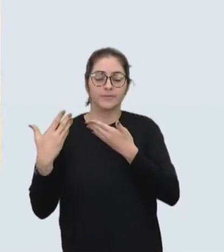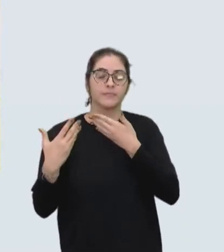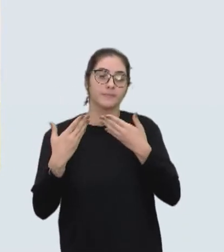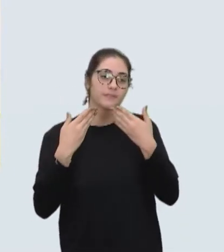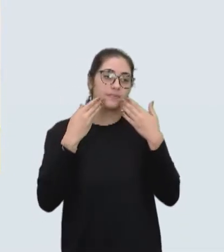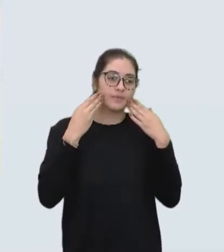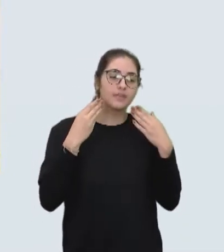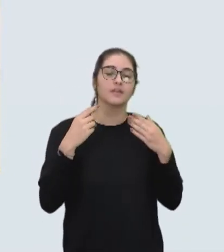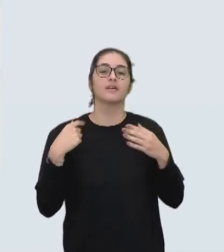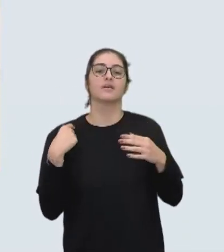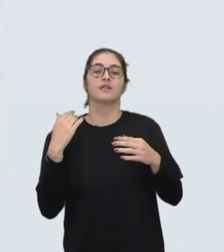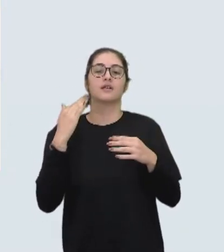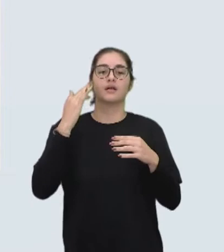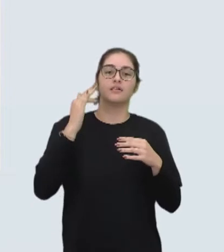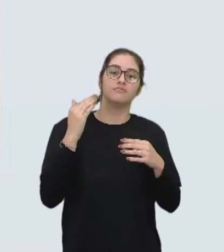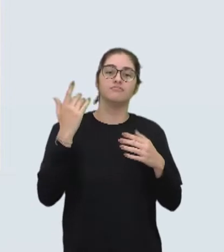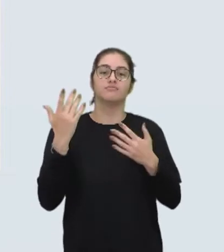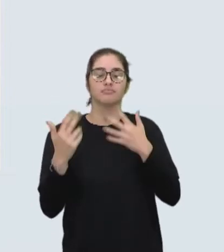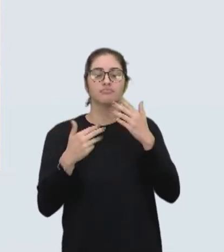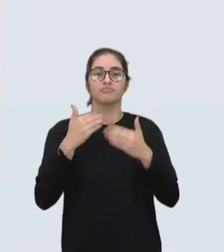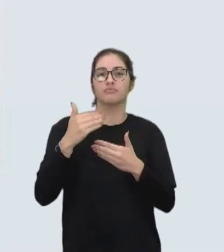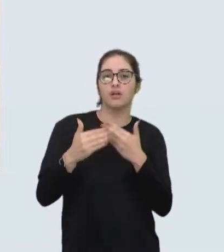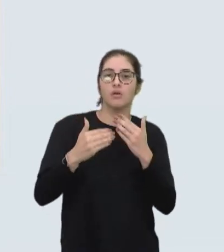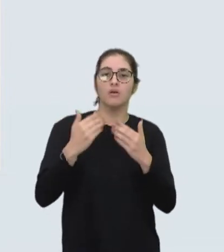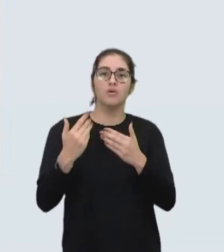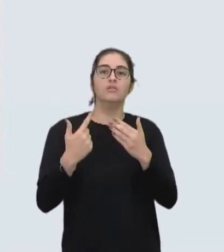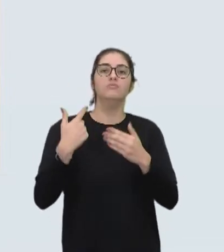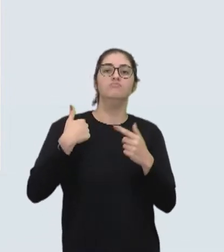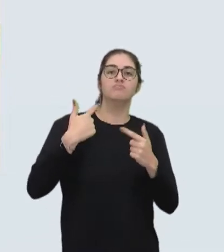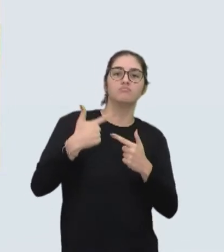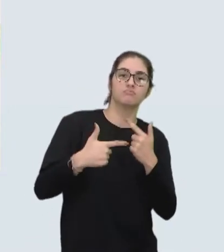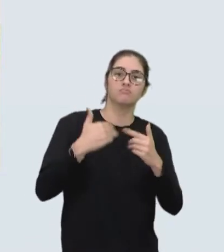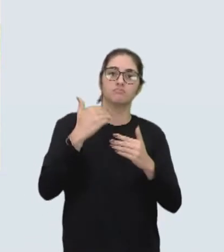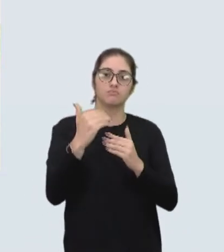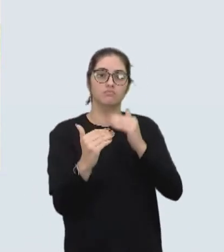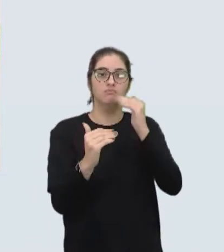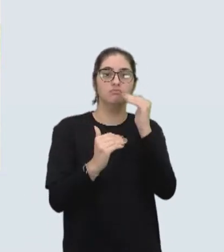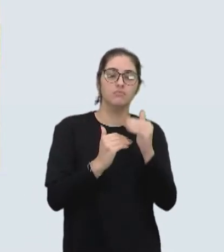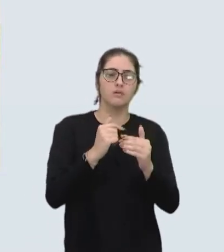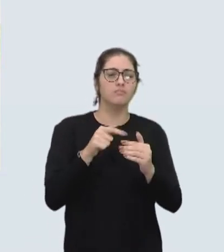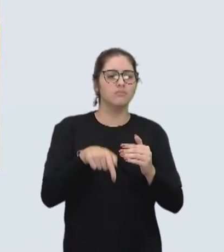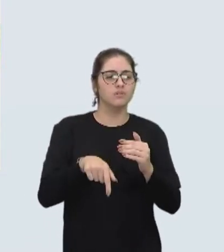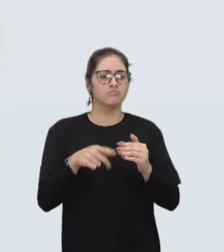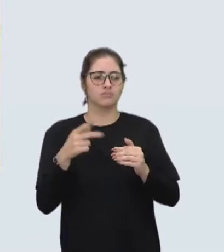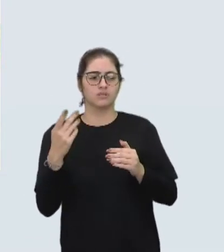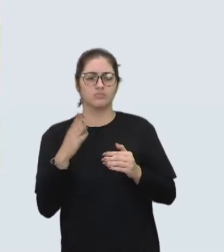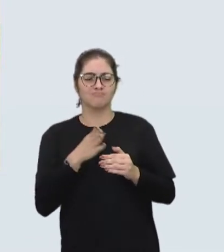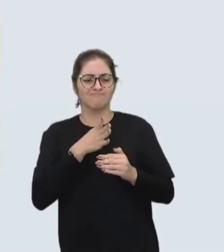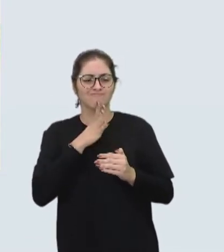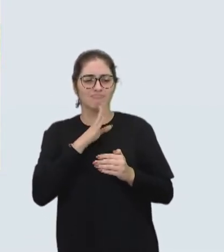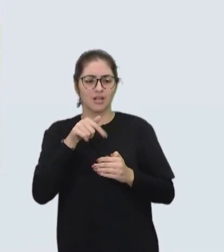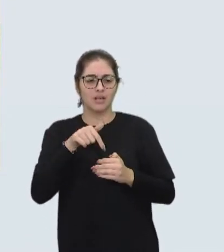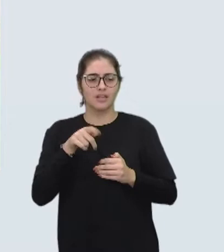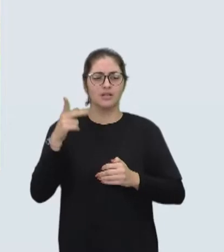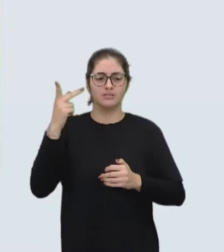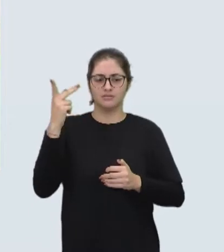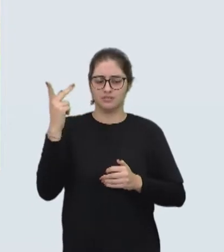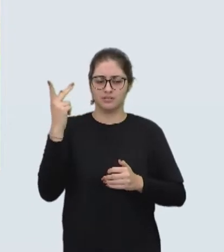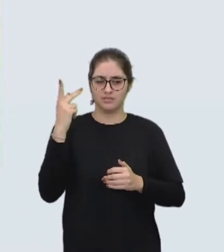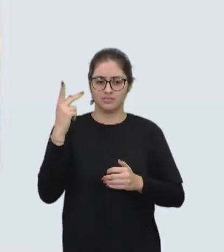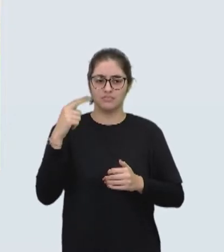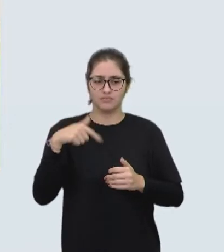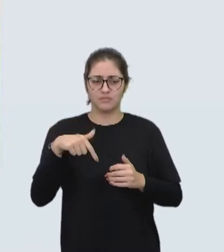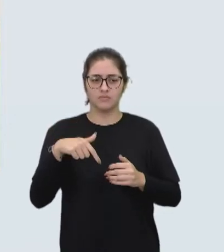no Palácio das Artes, dancei no Ballet Teatro Minas. E quando eu tive a oportunidade de conhecer o então Corpo de